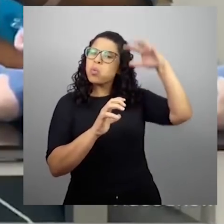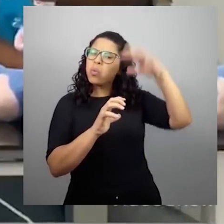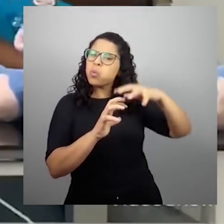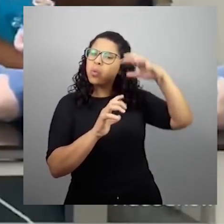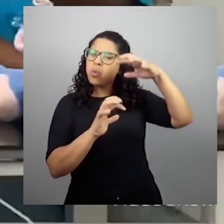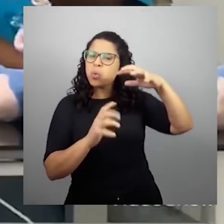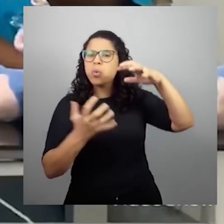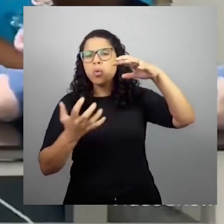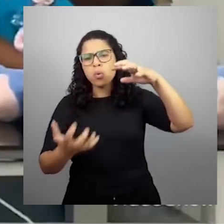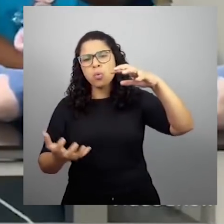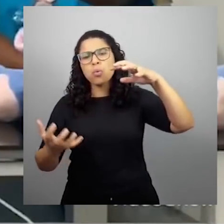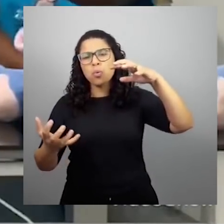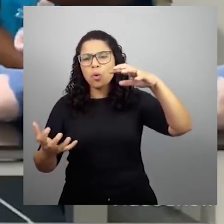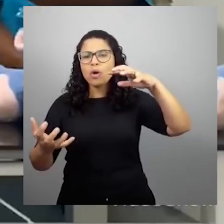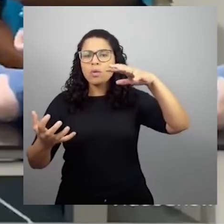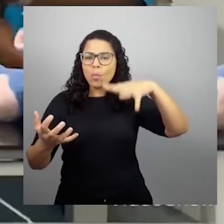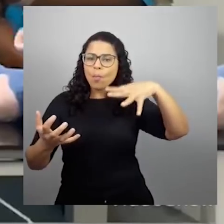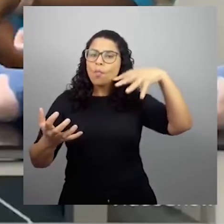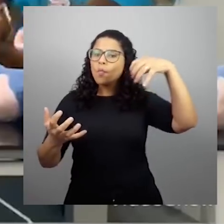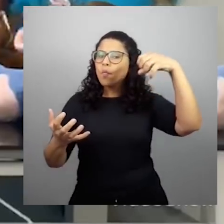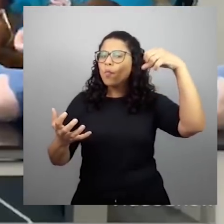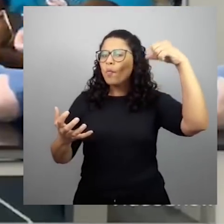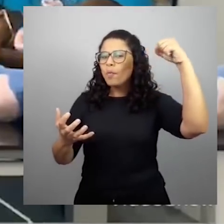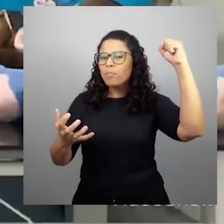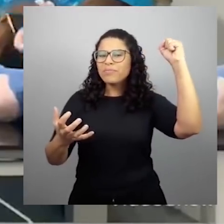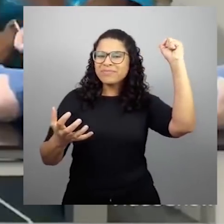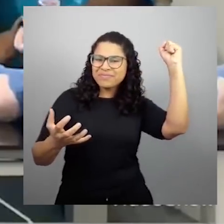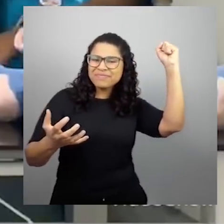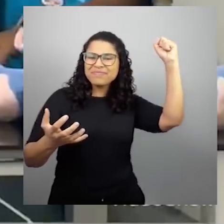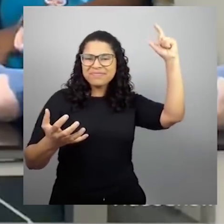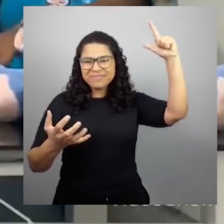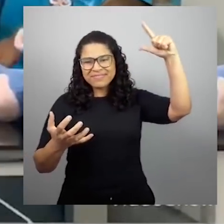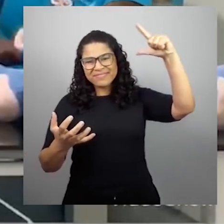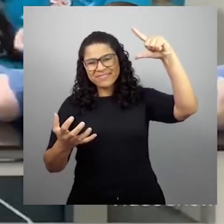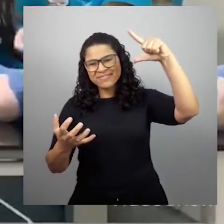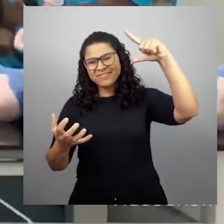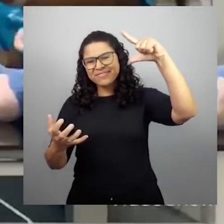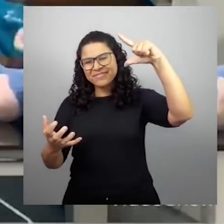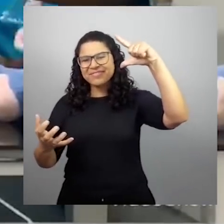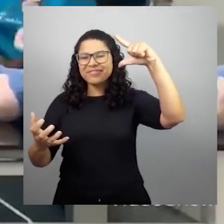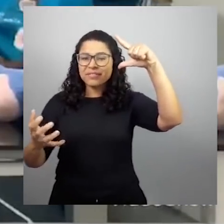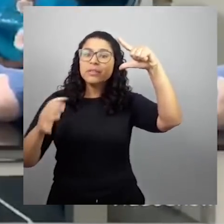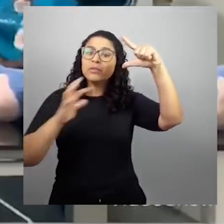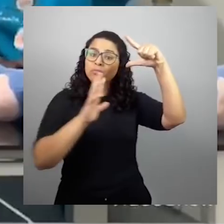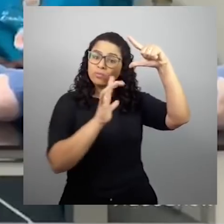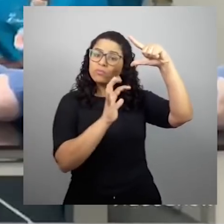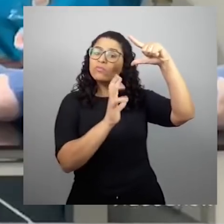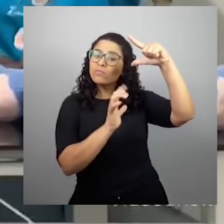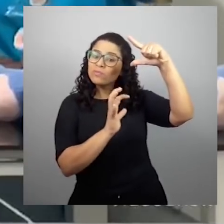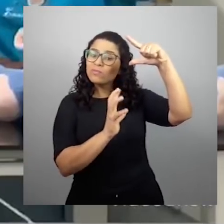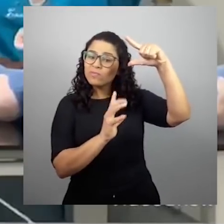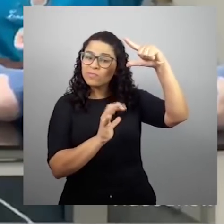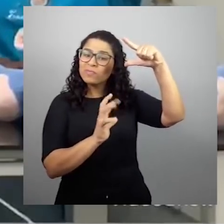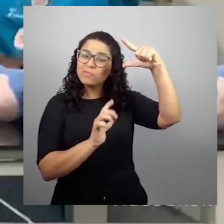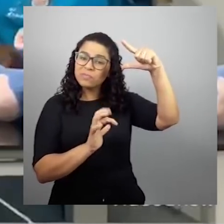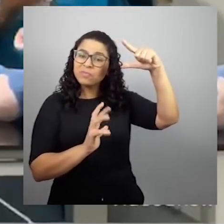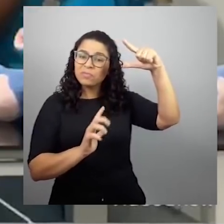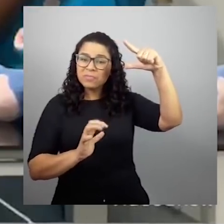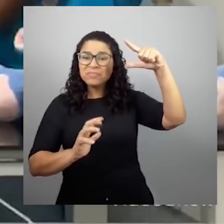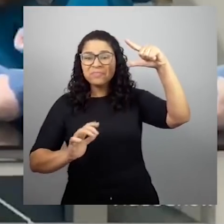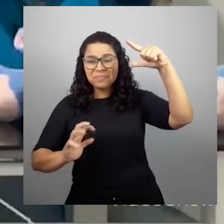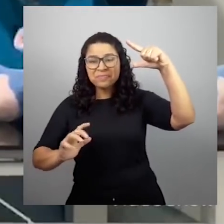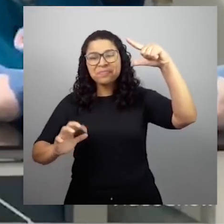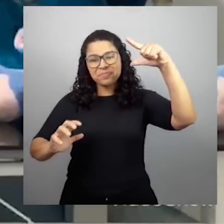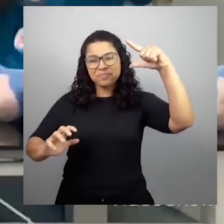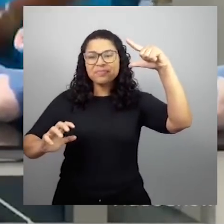Chuva forte e a derrubou. Já passou a chuva, o sol já vem surgindo, e a Dona